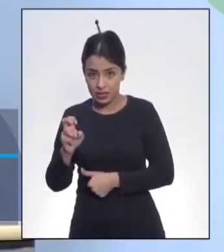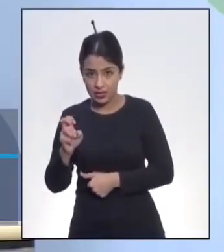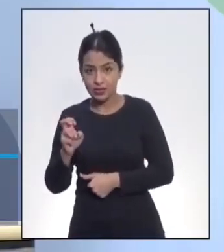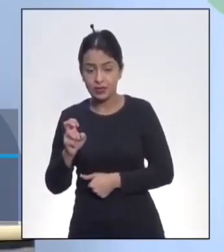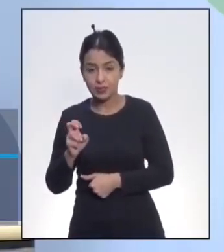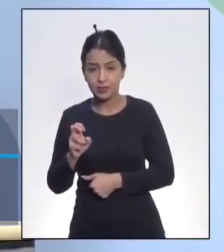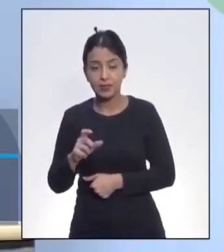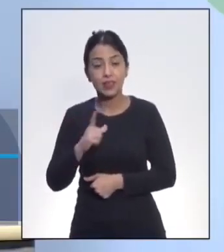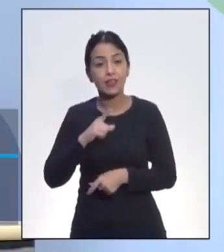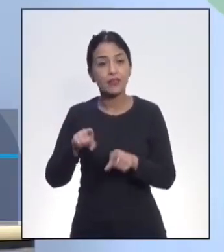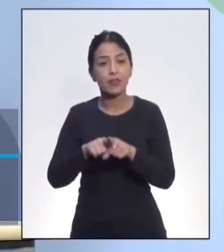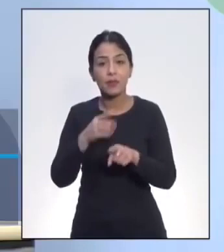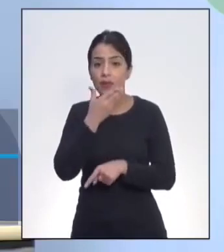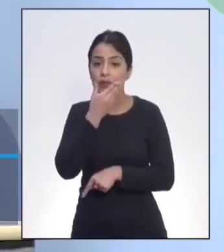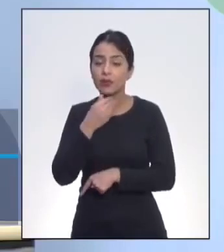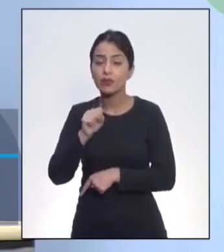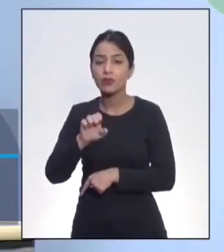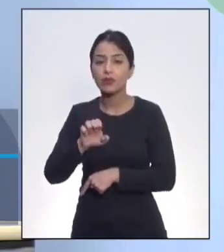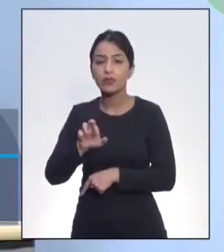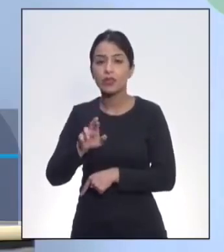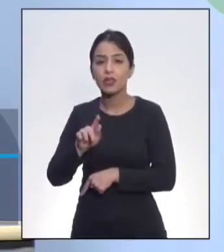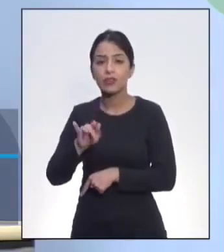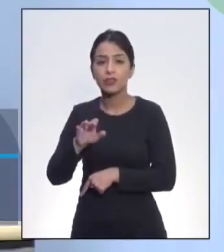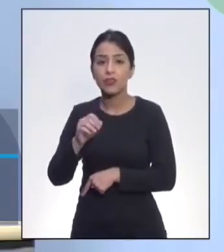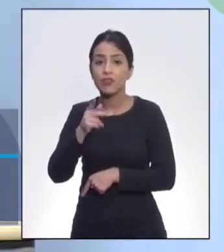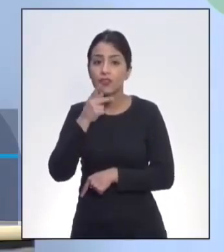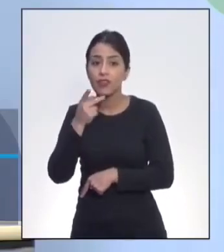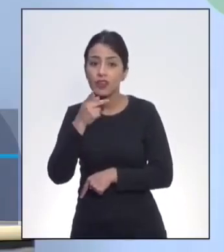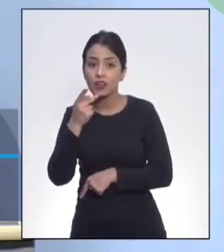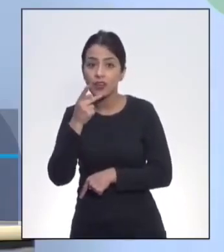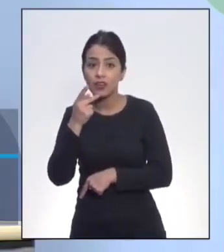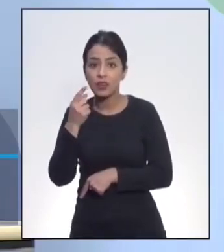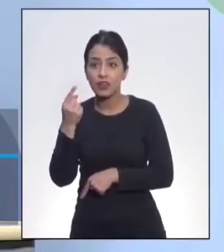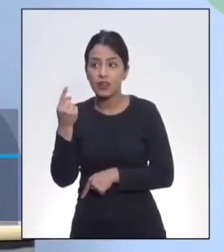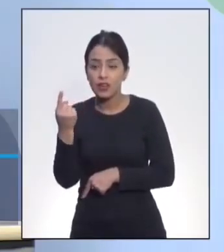interessante. Sérgio Luiz, 15 dúzias,